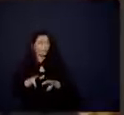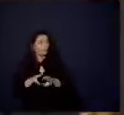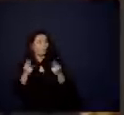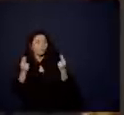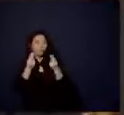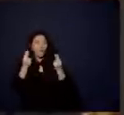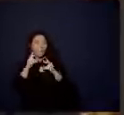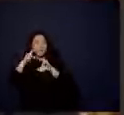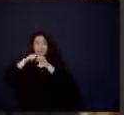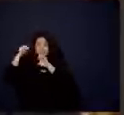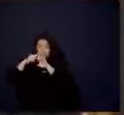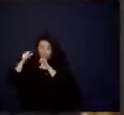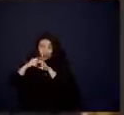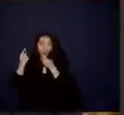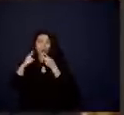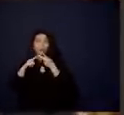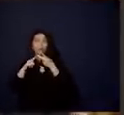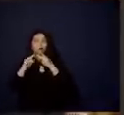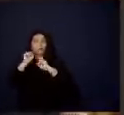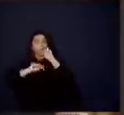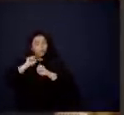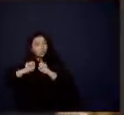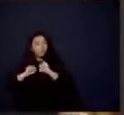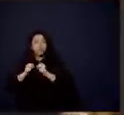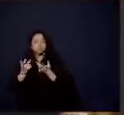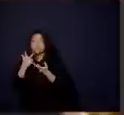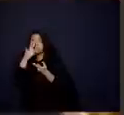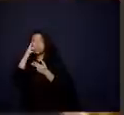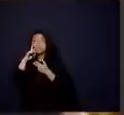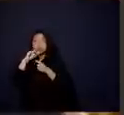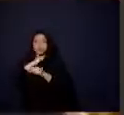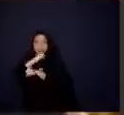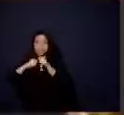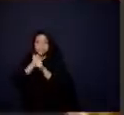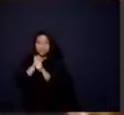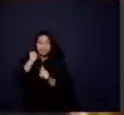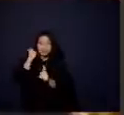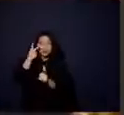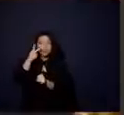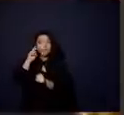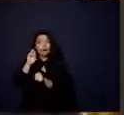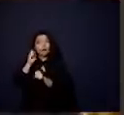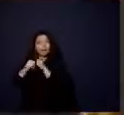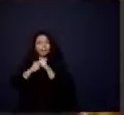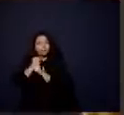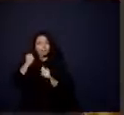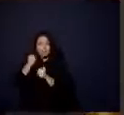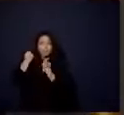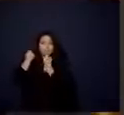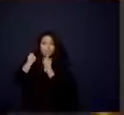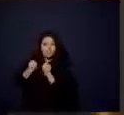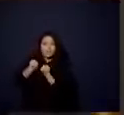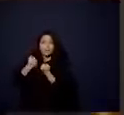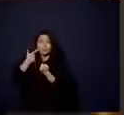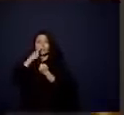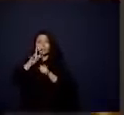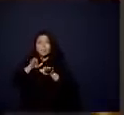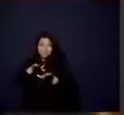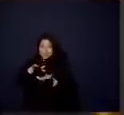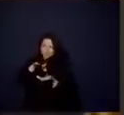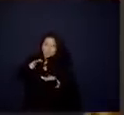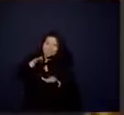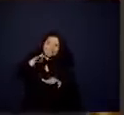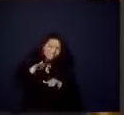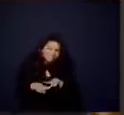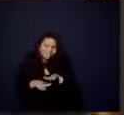pé do empresário brasileiro que impede ele de poder avançar por outro lado há uma percepção também por